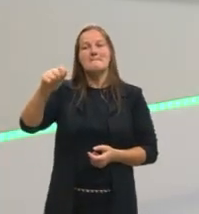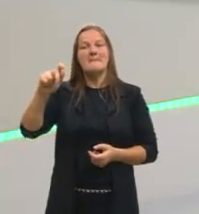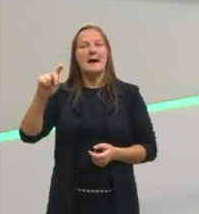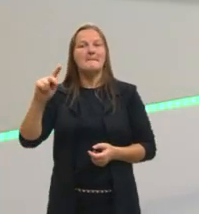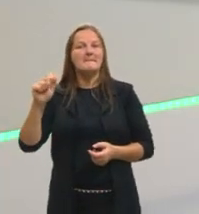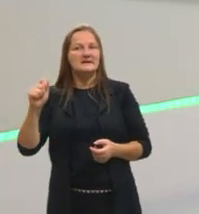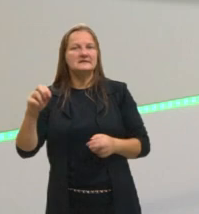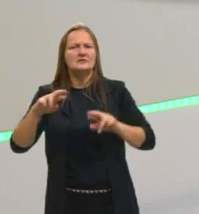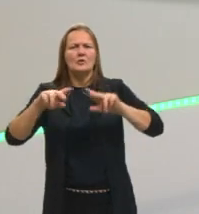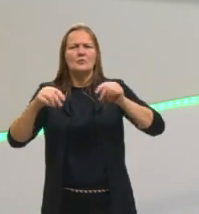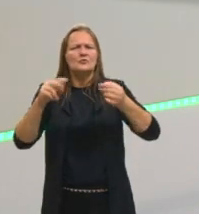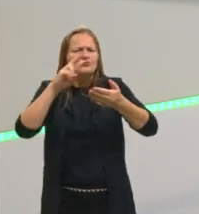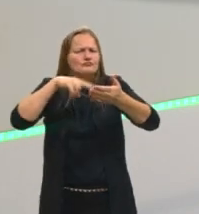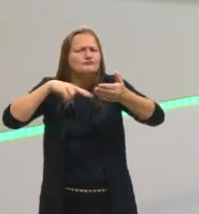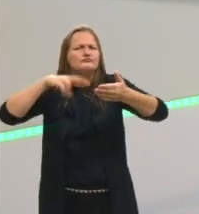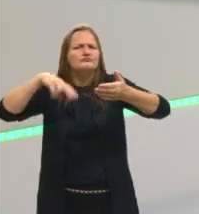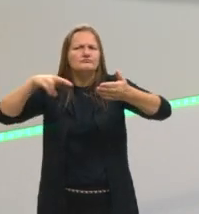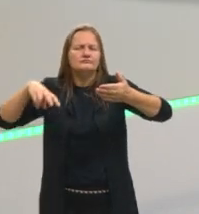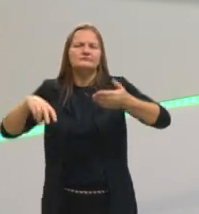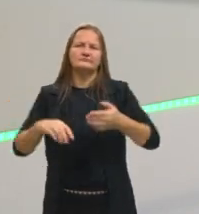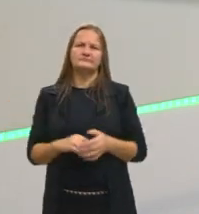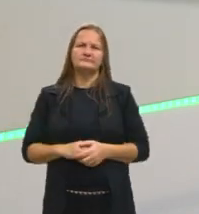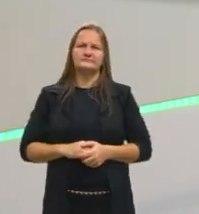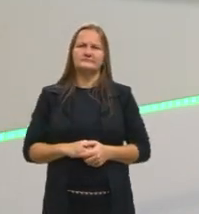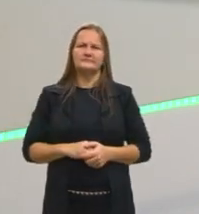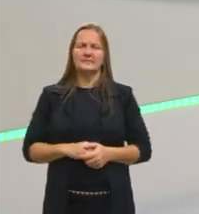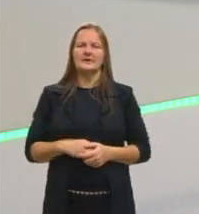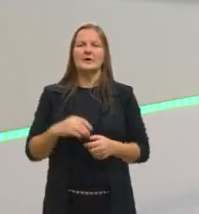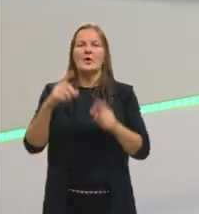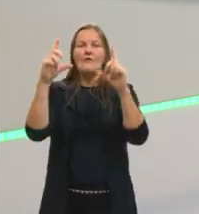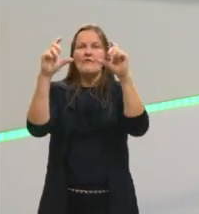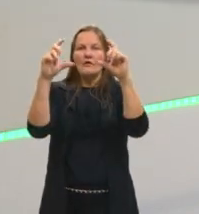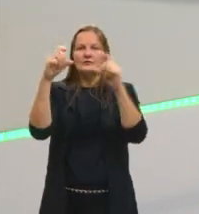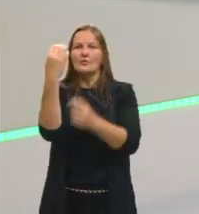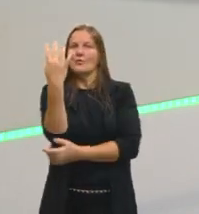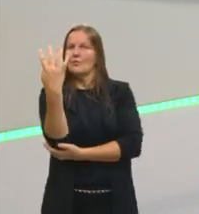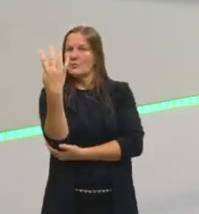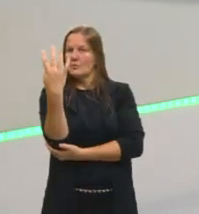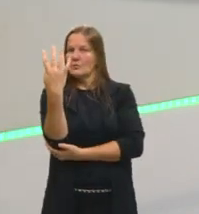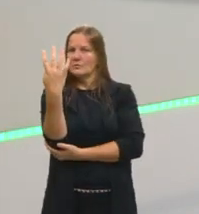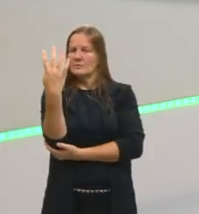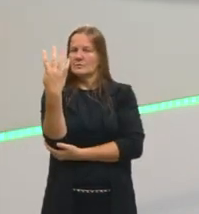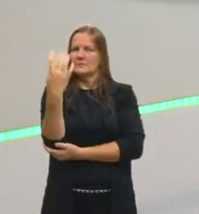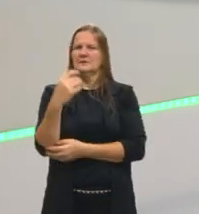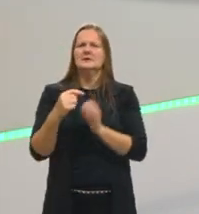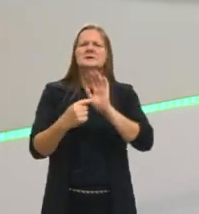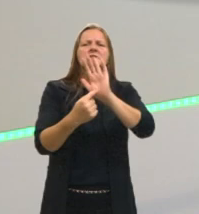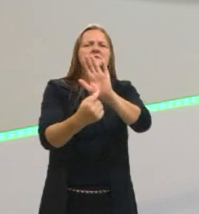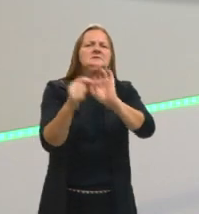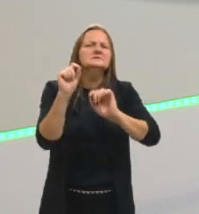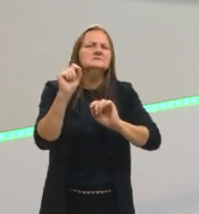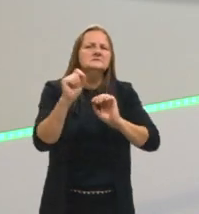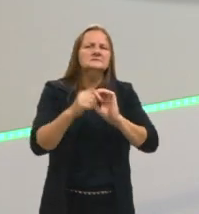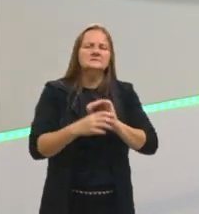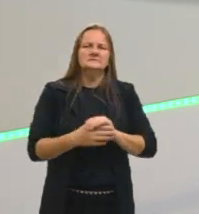leituras como é que e as leituras tá a gurizada já mata quatro ó mostra exatamente